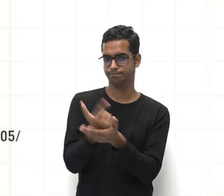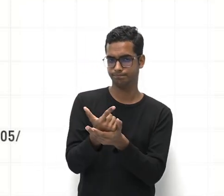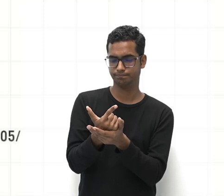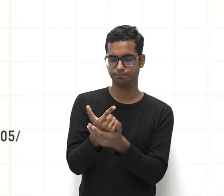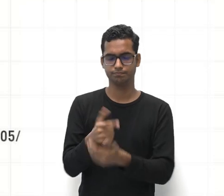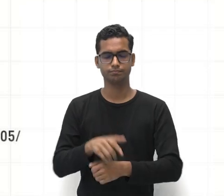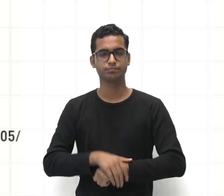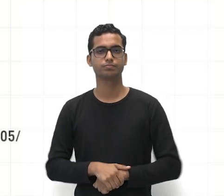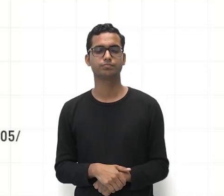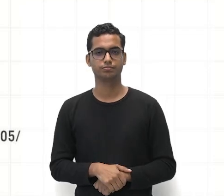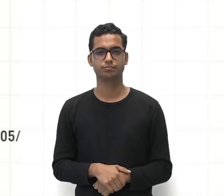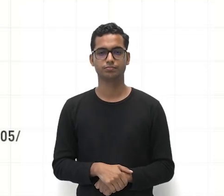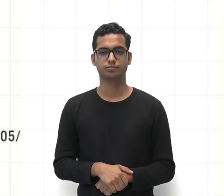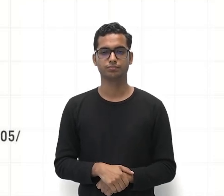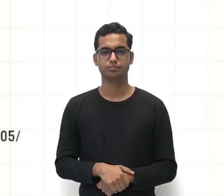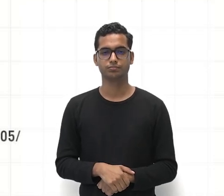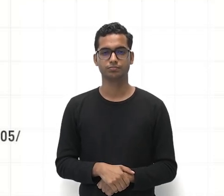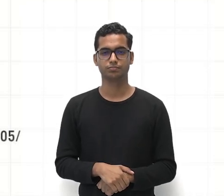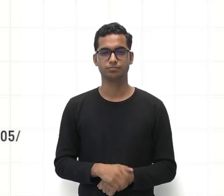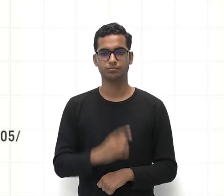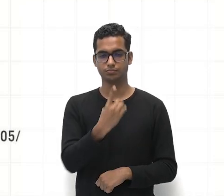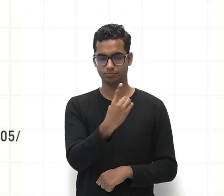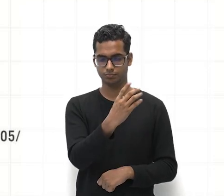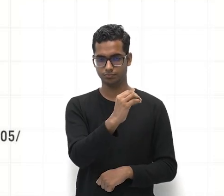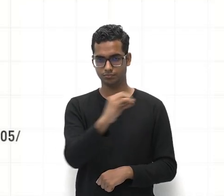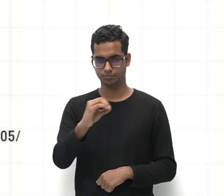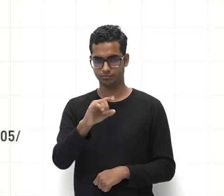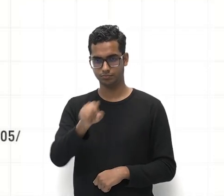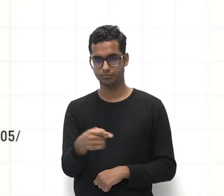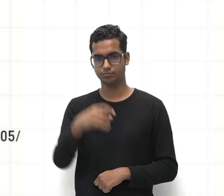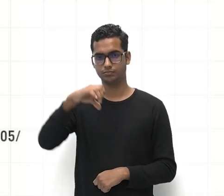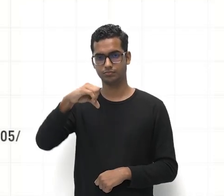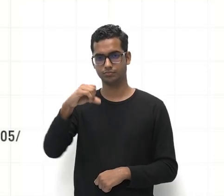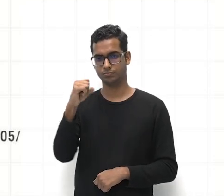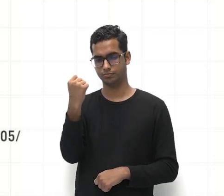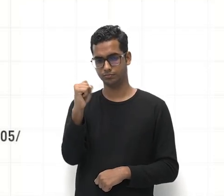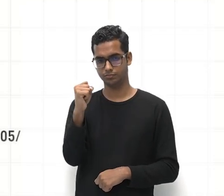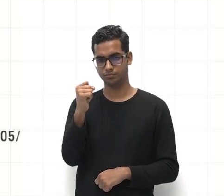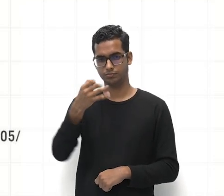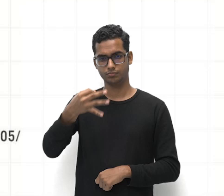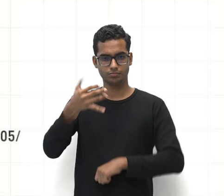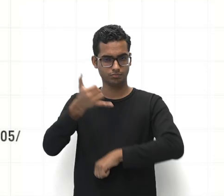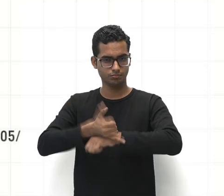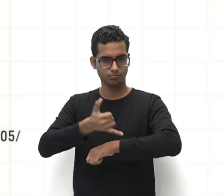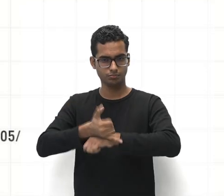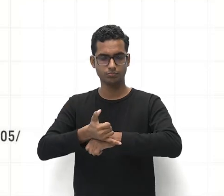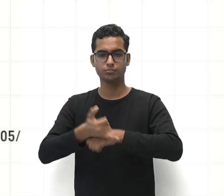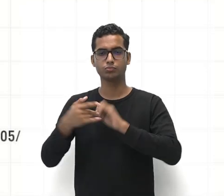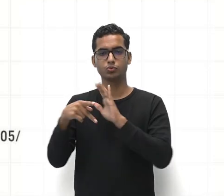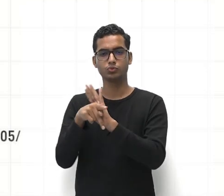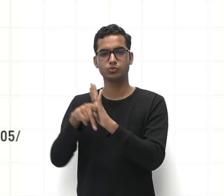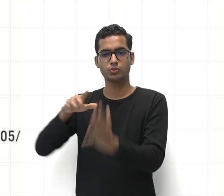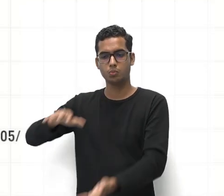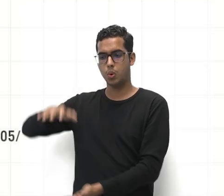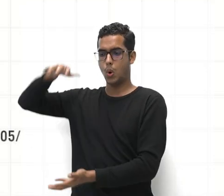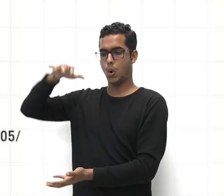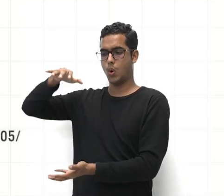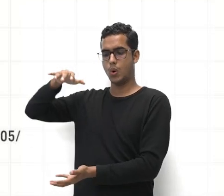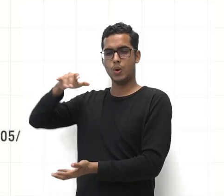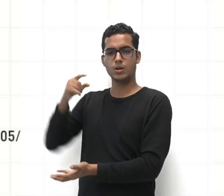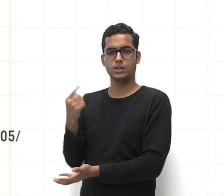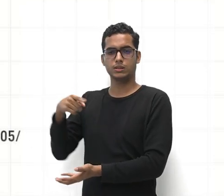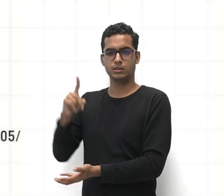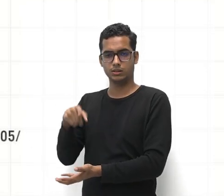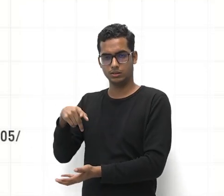Então, de R$ 100,98, com o aumento, o botijão de 13 quilos deverá